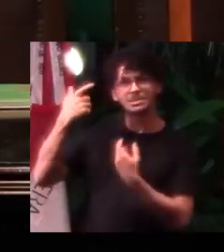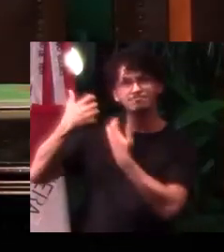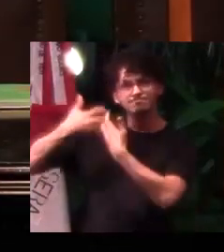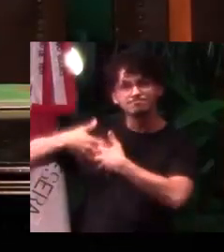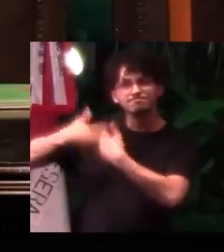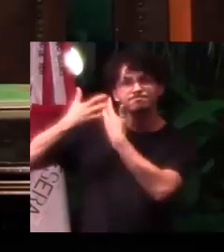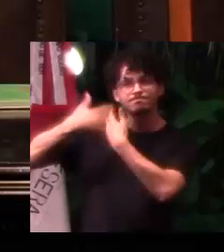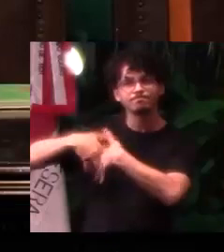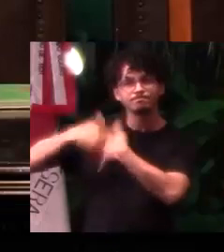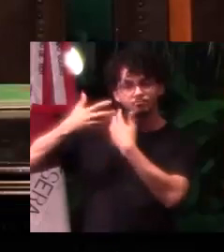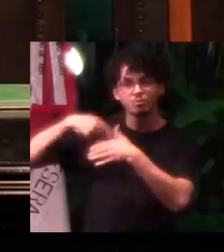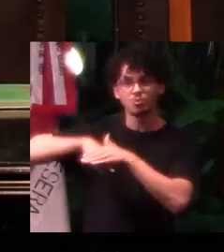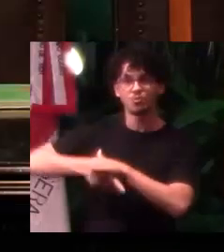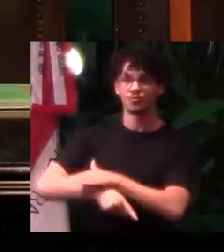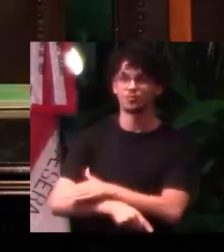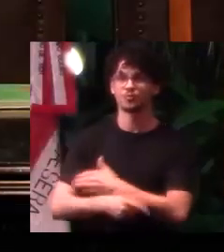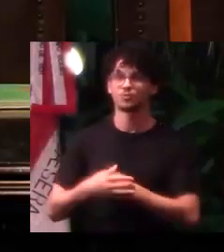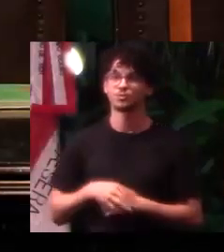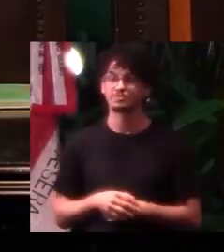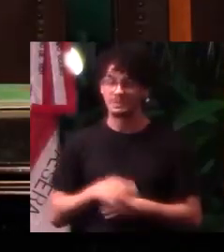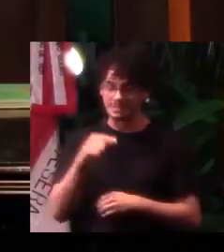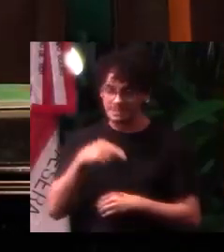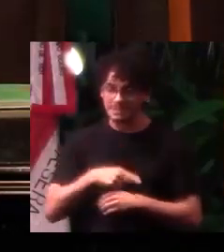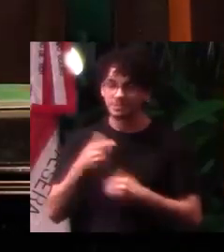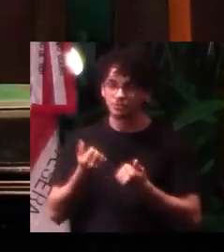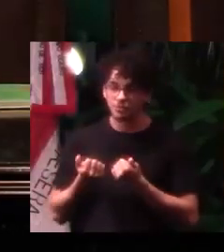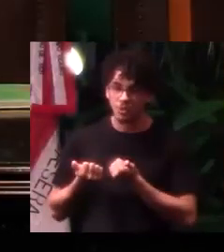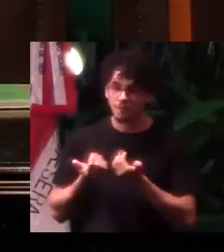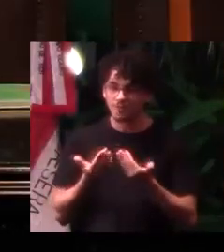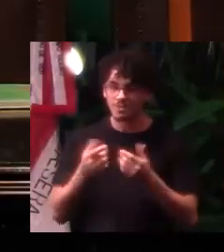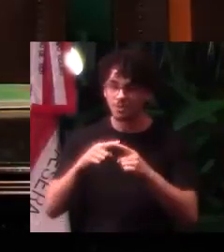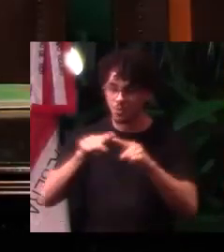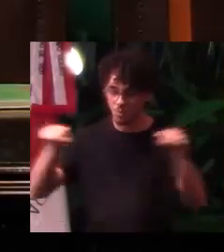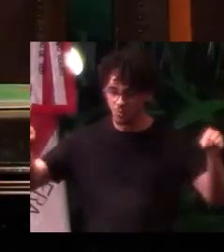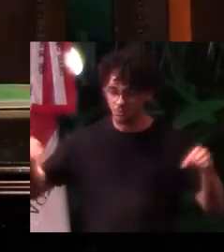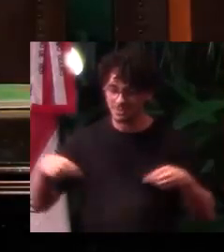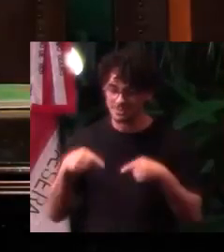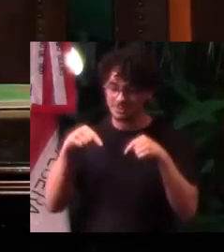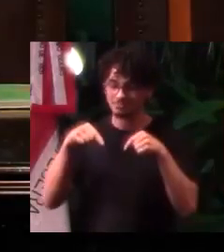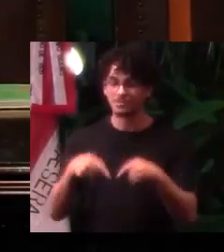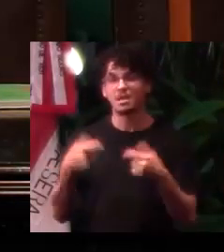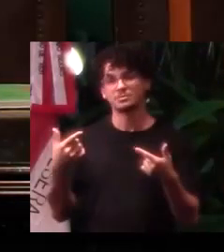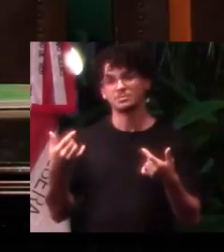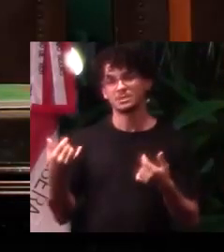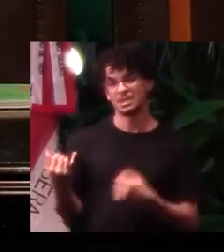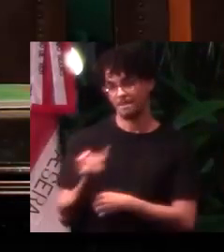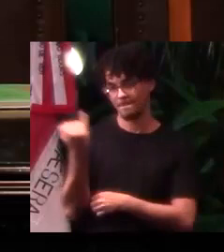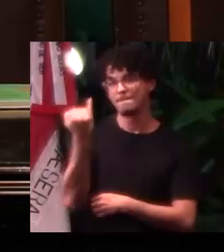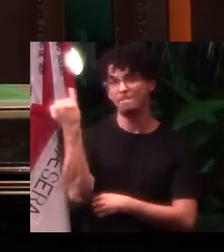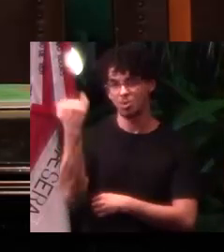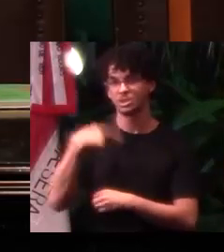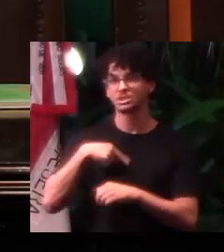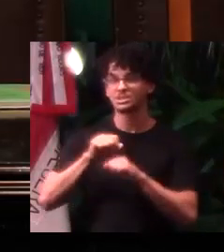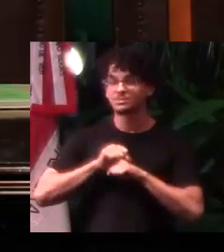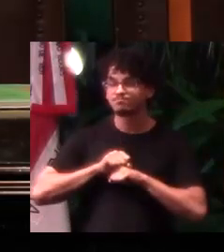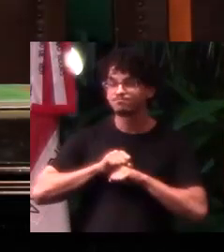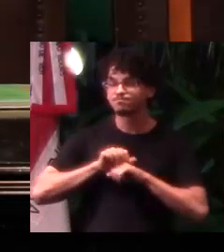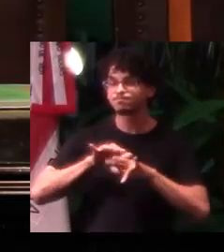fazendo exatamente dela um espaço, né, hoje muito importante na discussão, na difusão